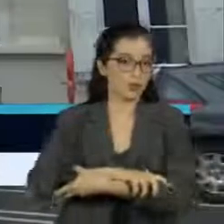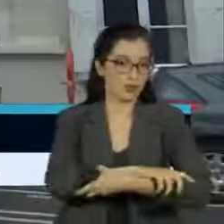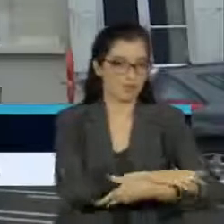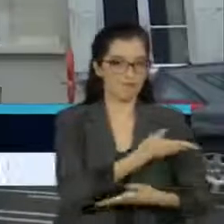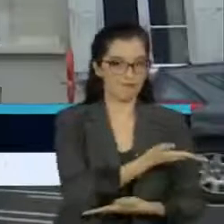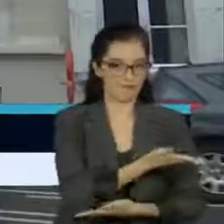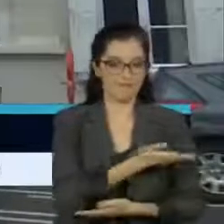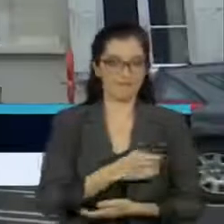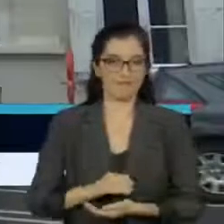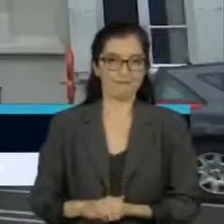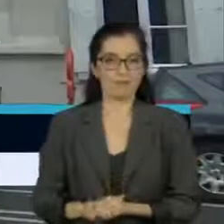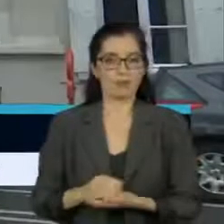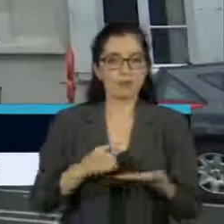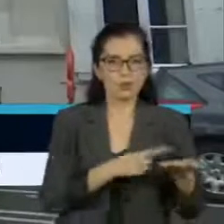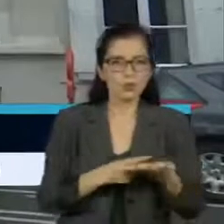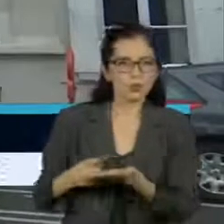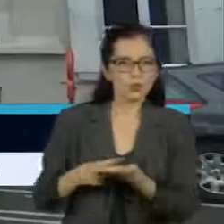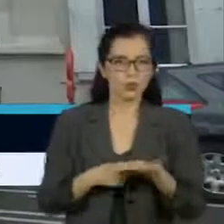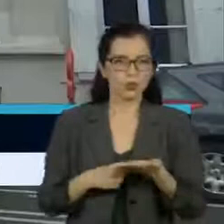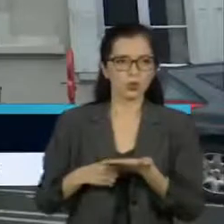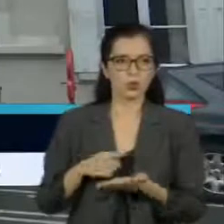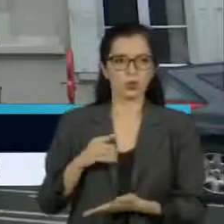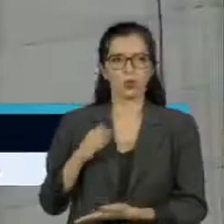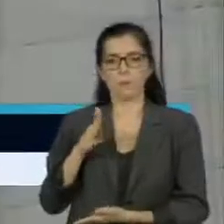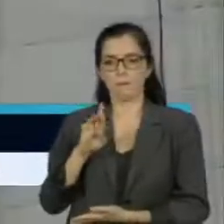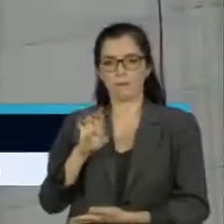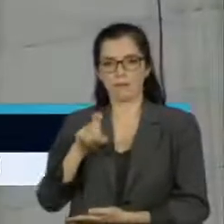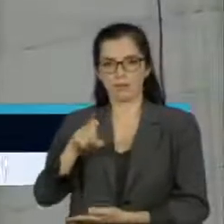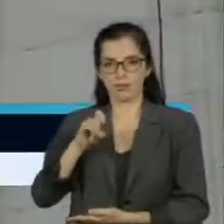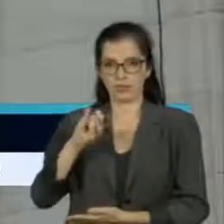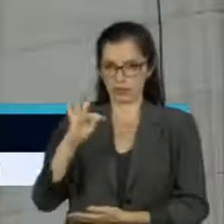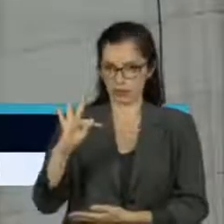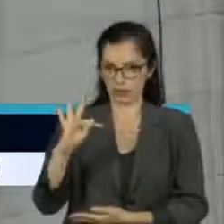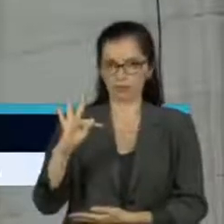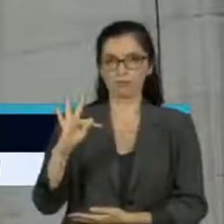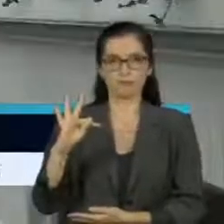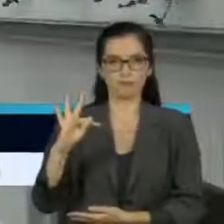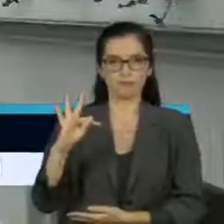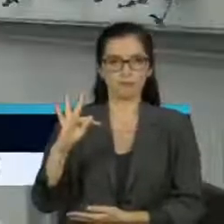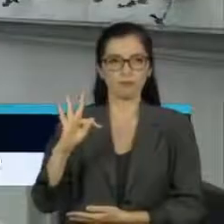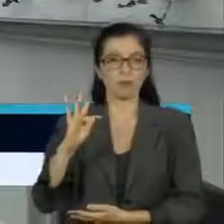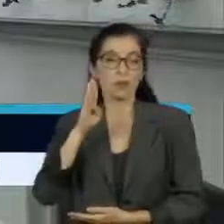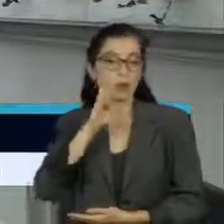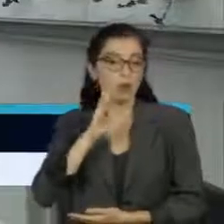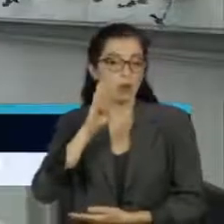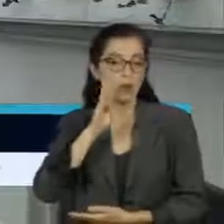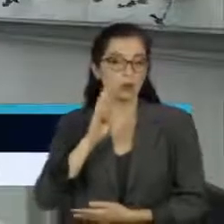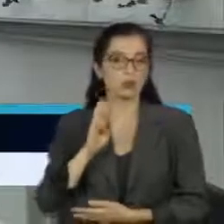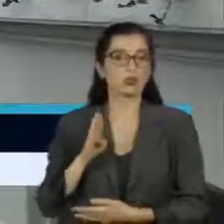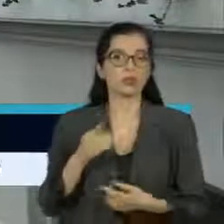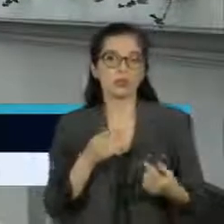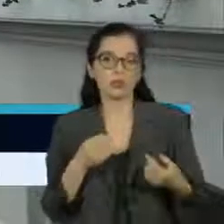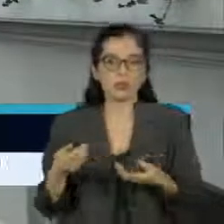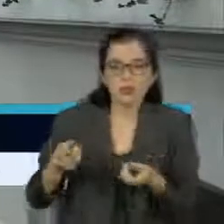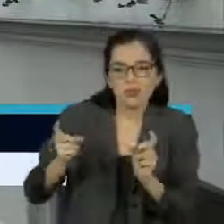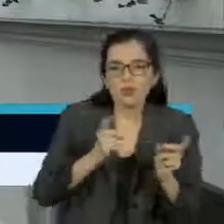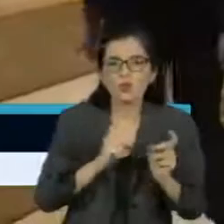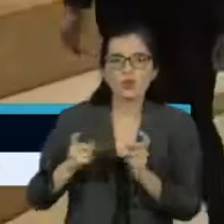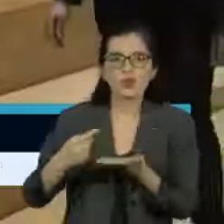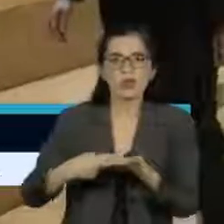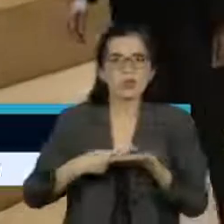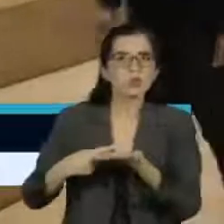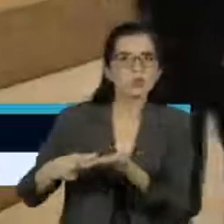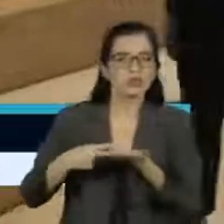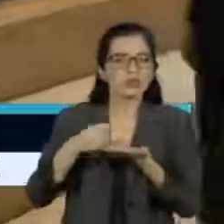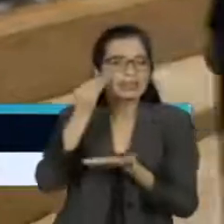Os negociadores do Brexit se reuniram na Embaixada do Reino Unido em Bruxelas, na Bélgica, para buscar um acordo comercial de última hora.